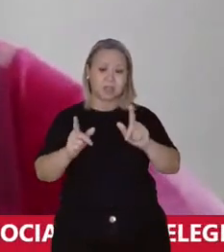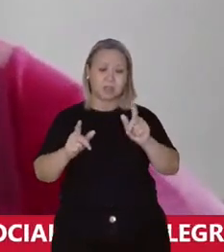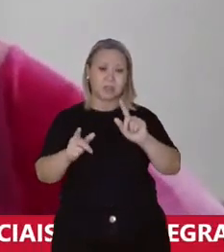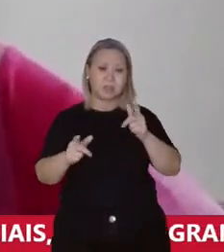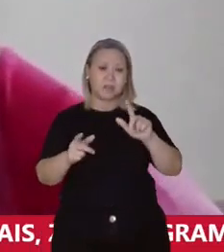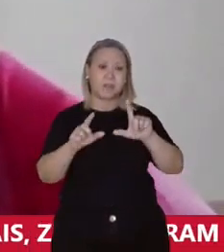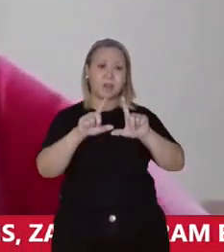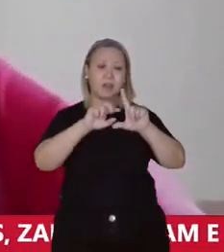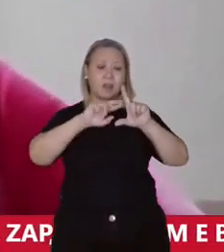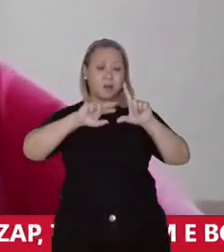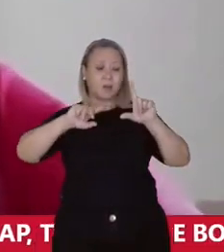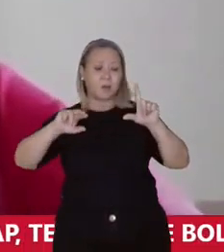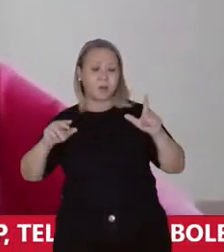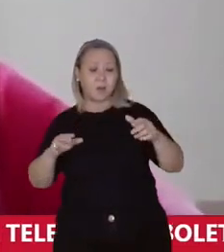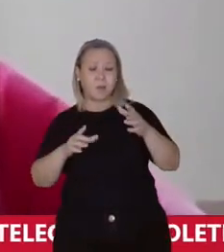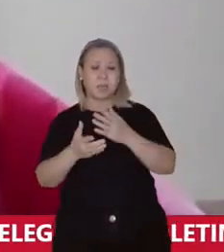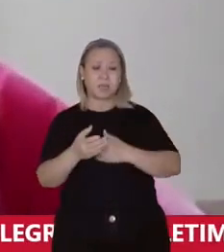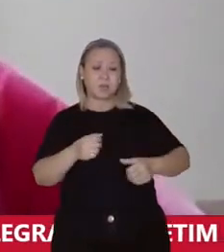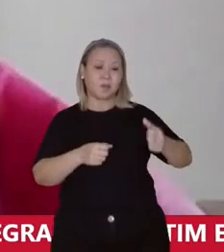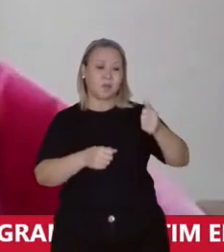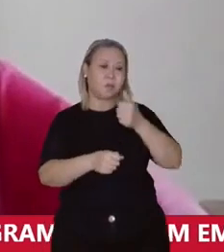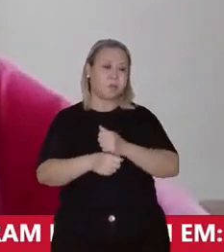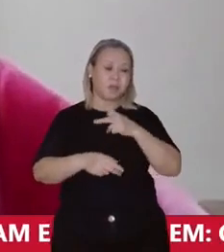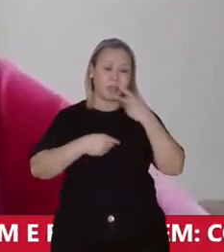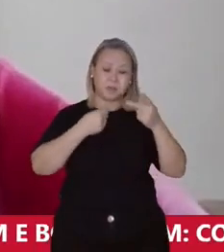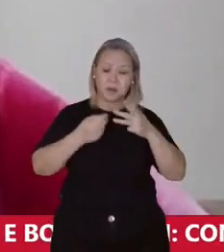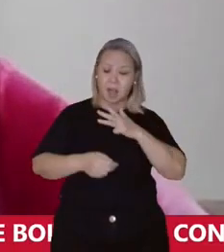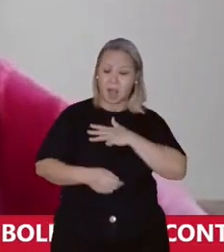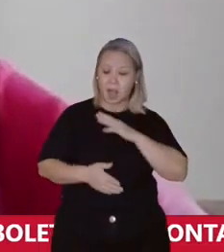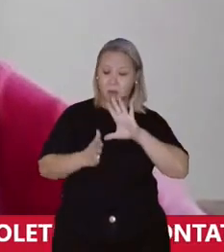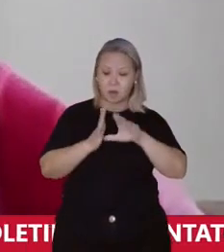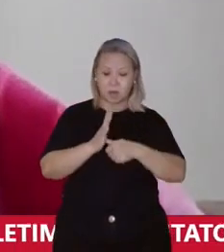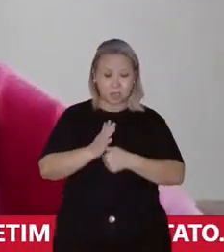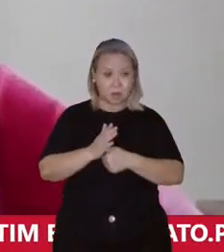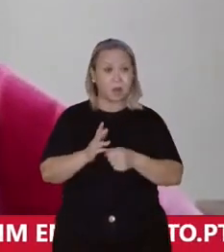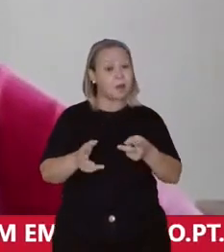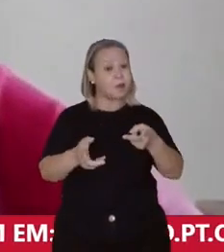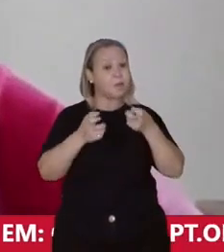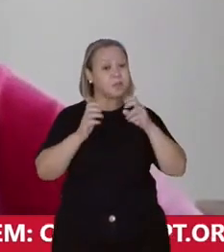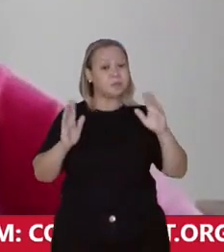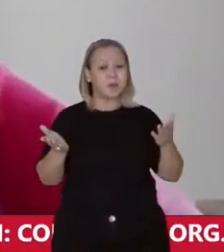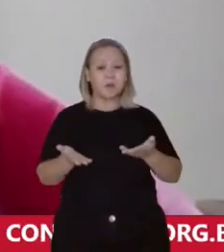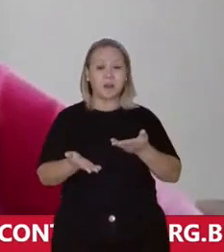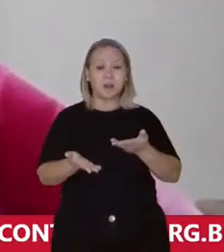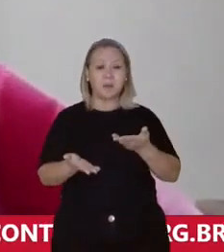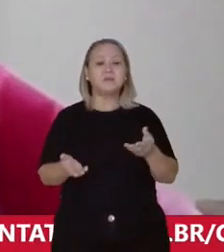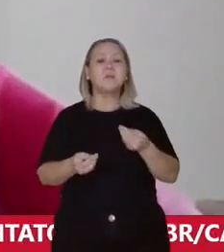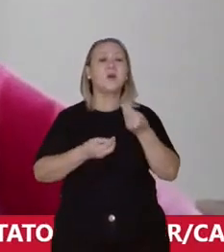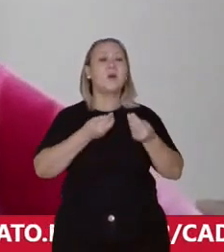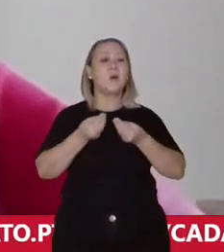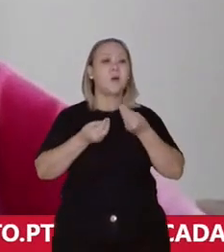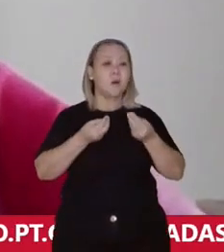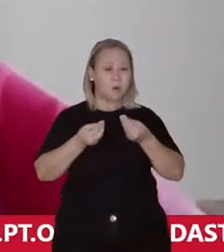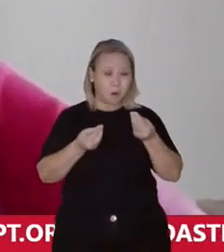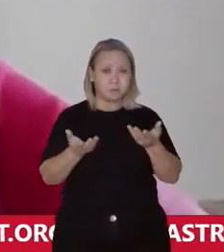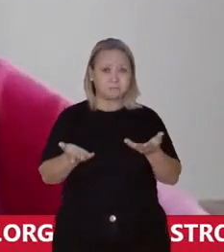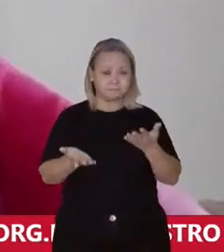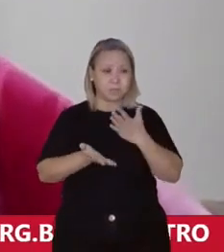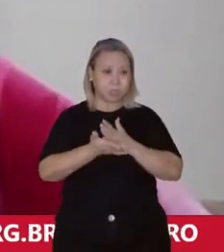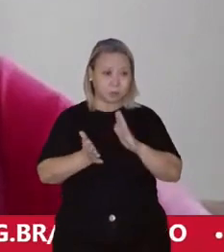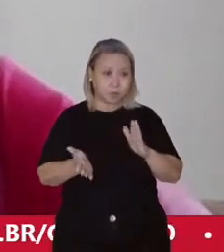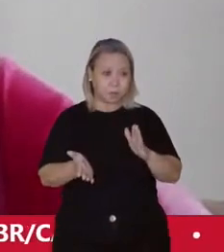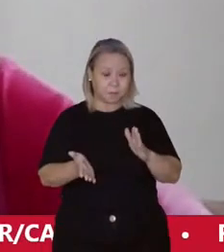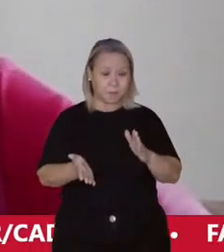falar que o PT era uma formação de quadrilha, que o Lula era ladrão, mas que viu agora também tudo isso cair por terra e a verdade finalmente